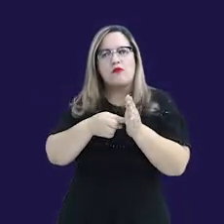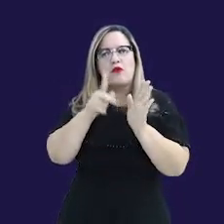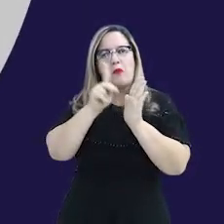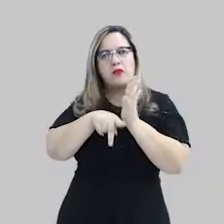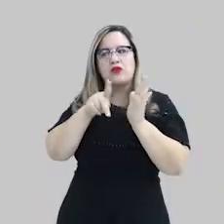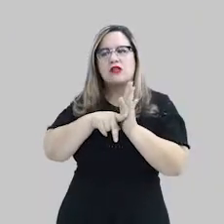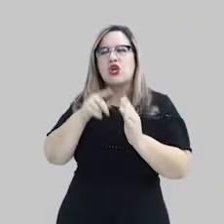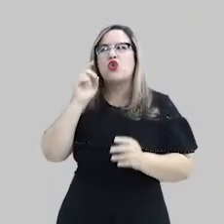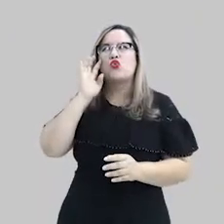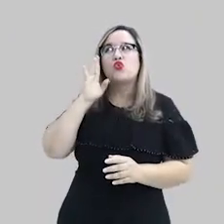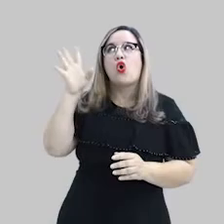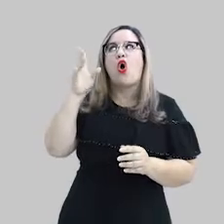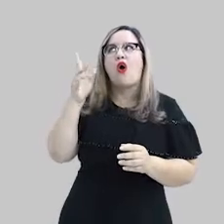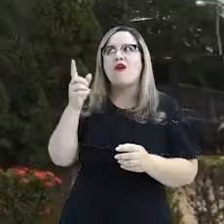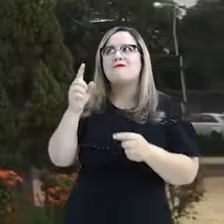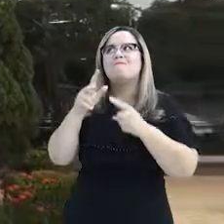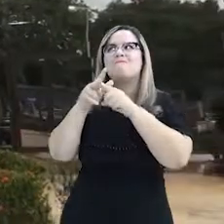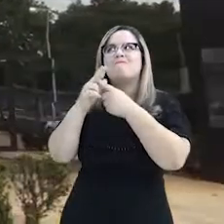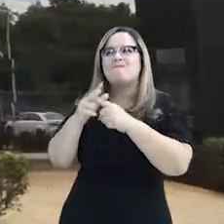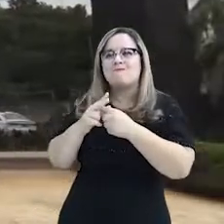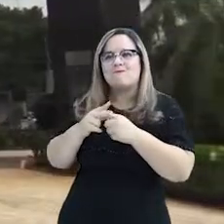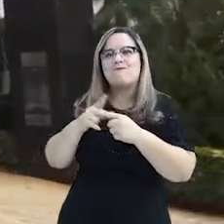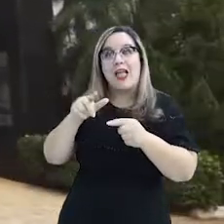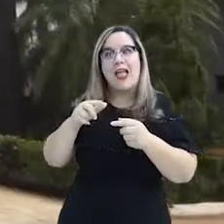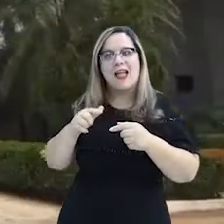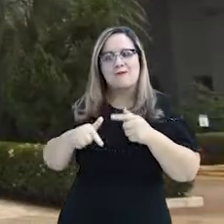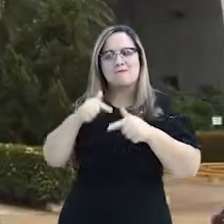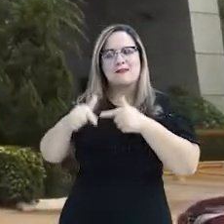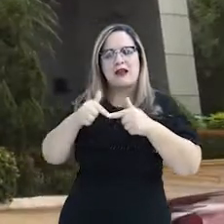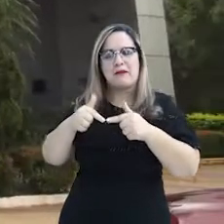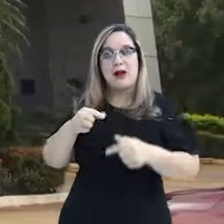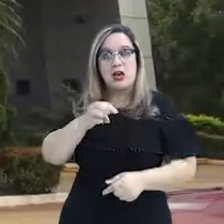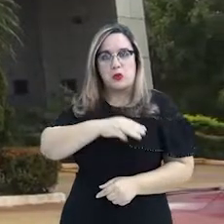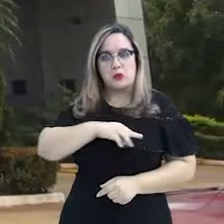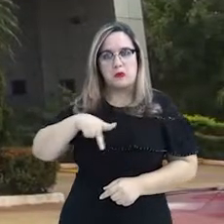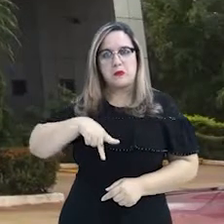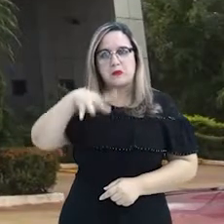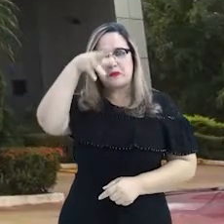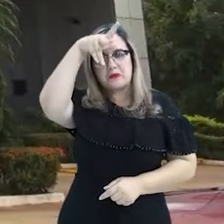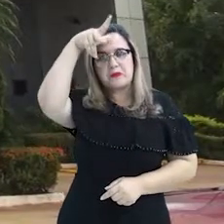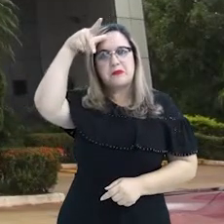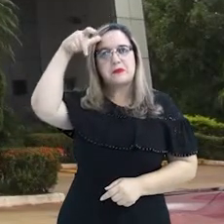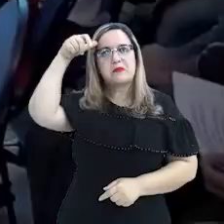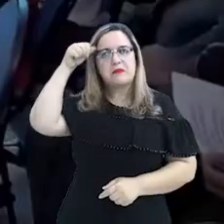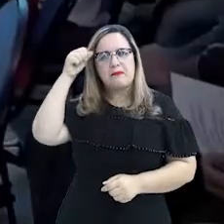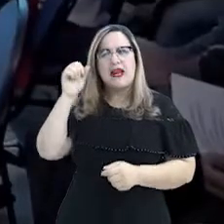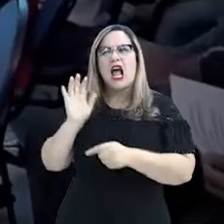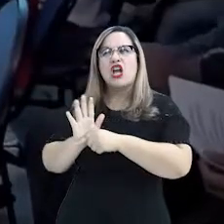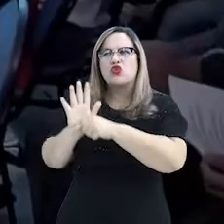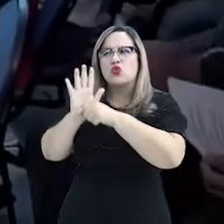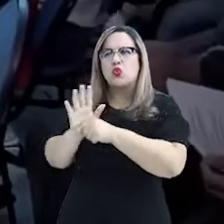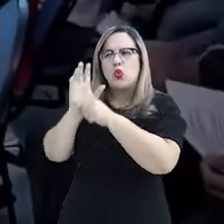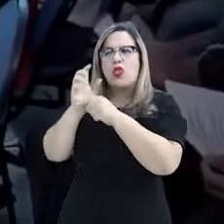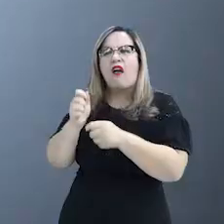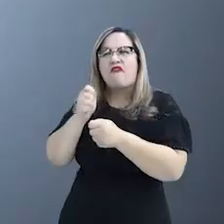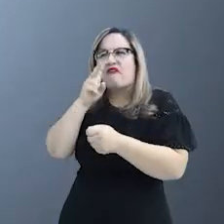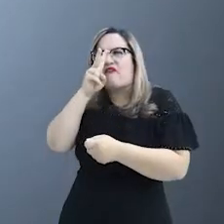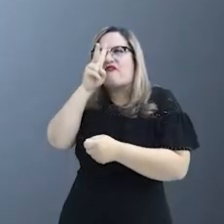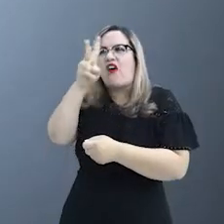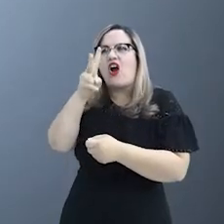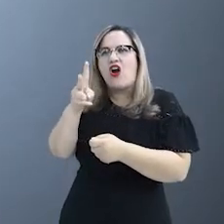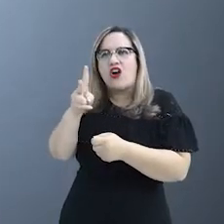projeto Reconstruindo Sonhos, uma iniciativa do Ministério Público do Estado de Mato Grosso para fortalecer